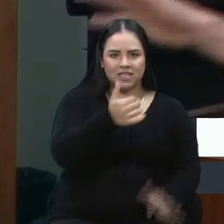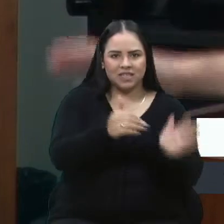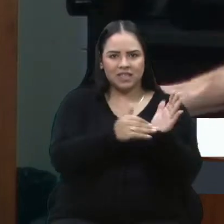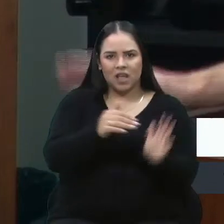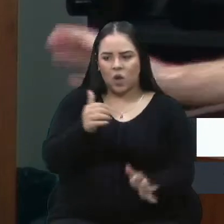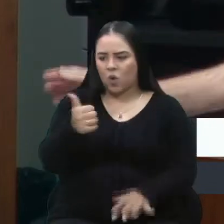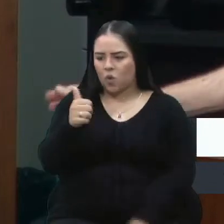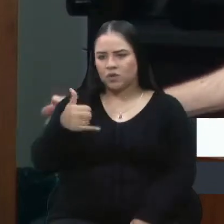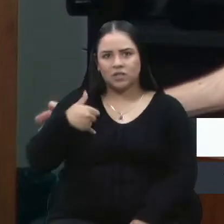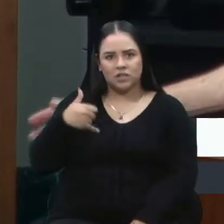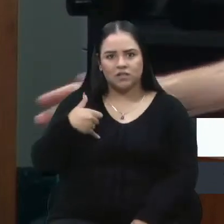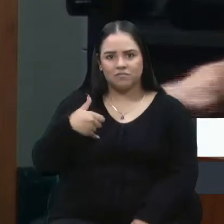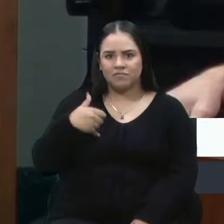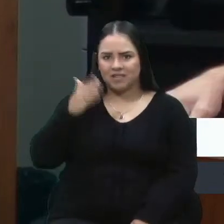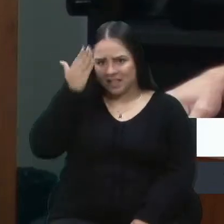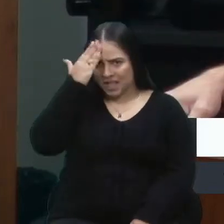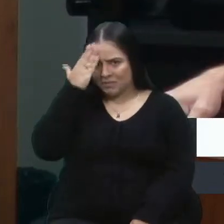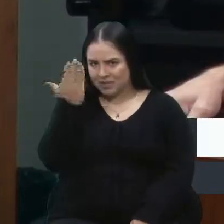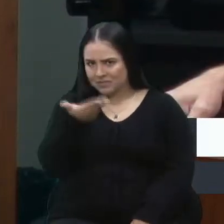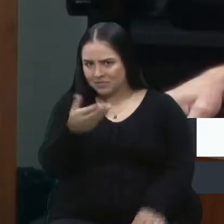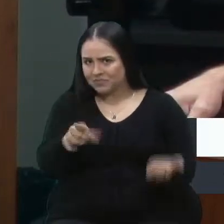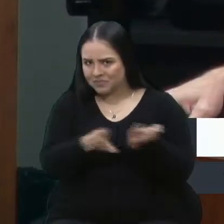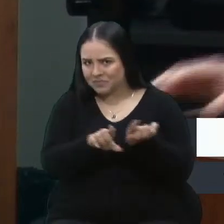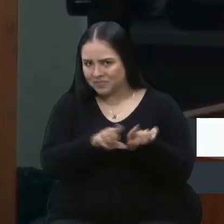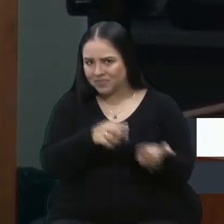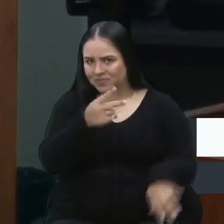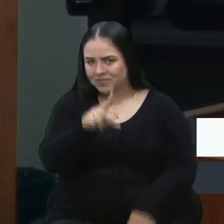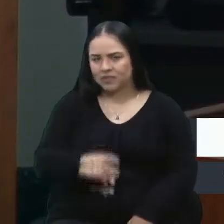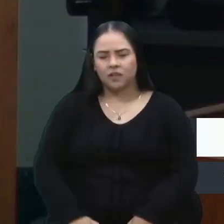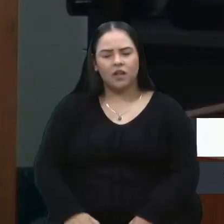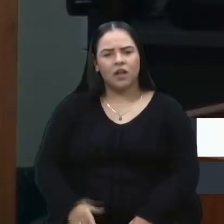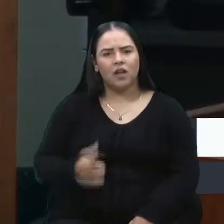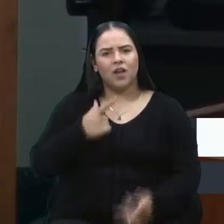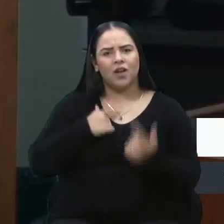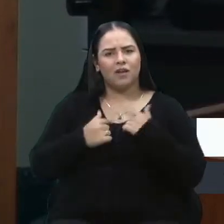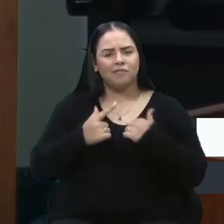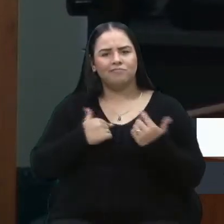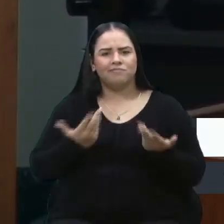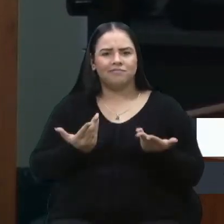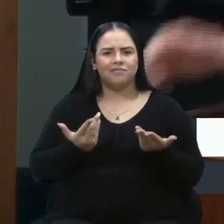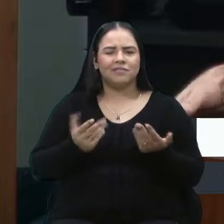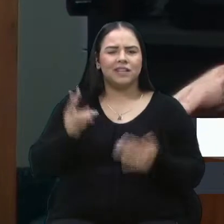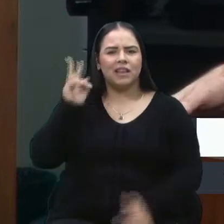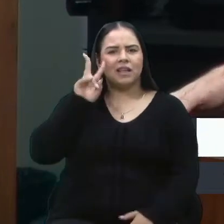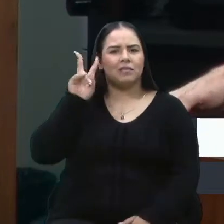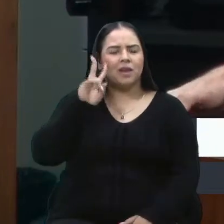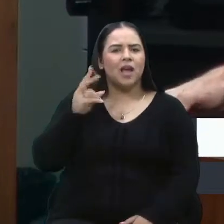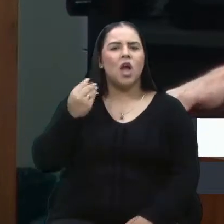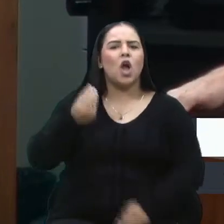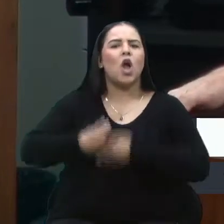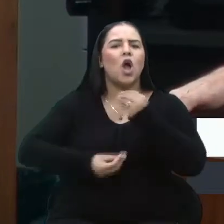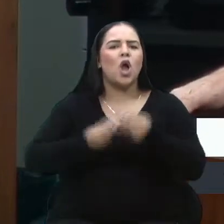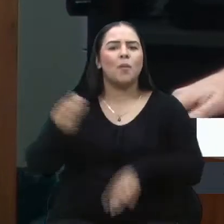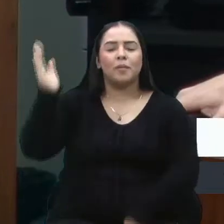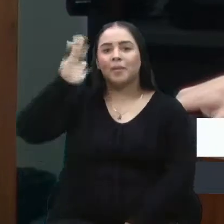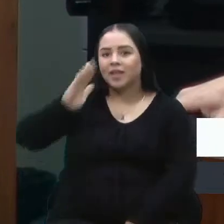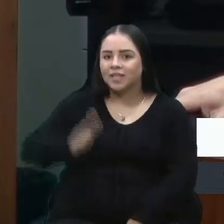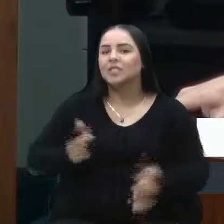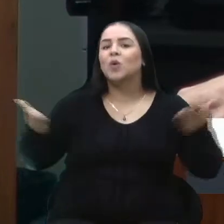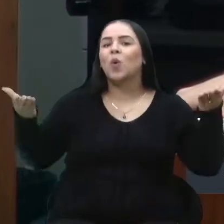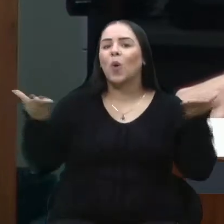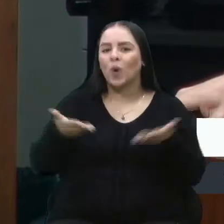que adora que tua teu celular foi a mesma situação que o mel eu gostaria de fazer uma lembrança de como o Brasil está